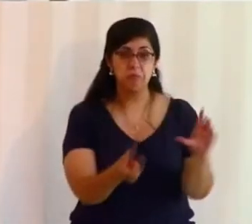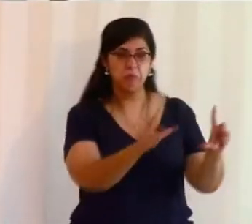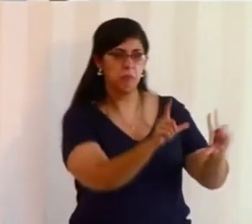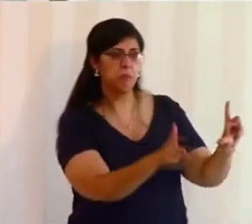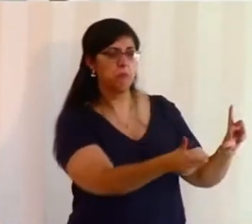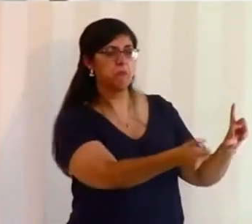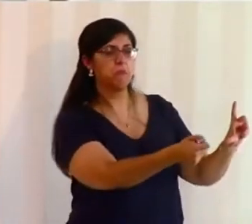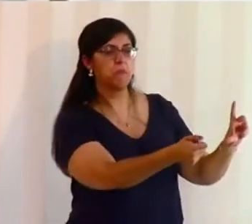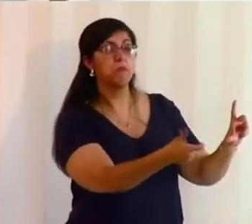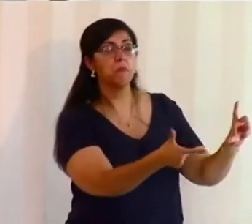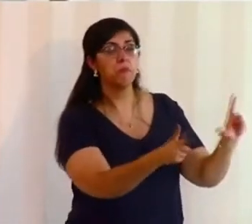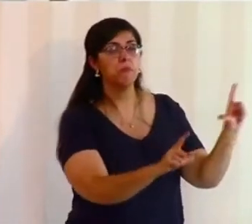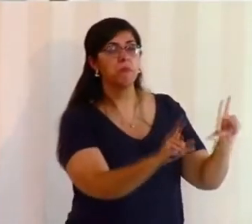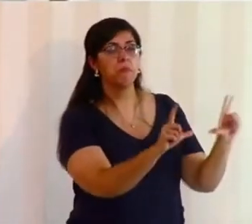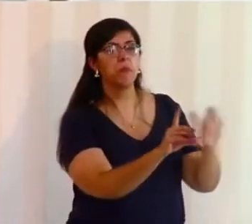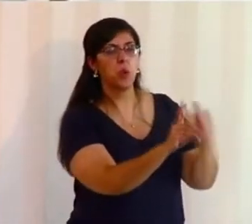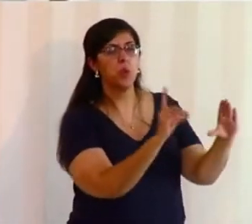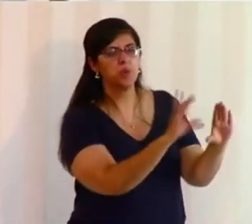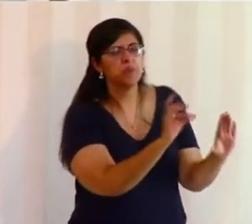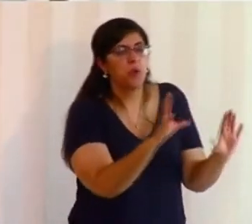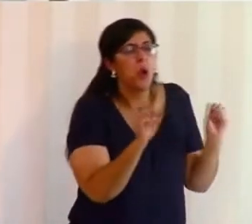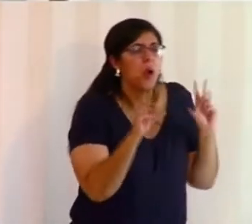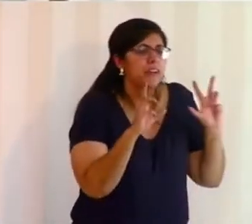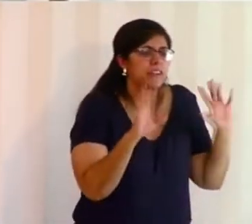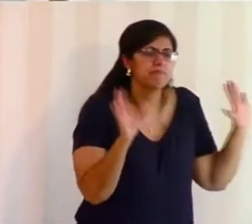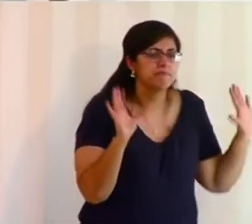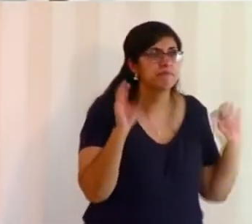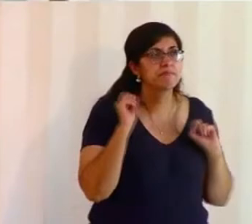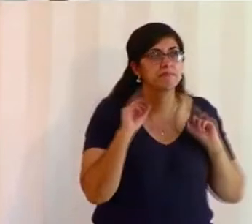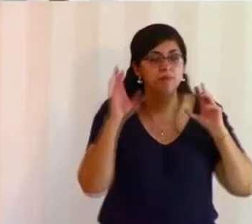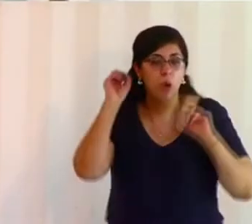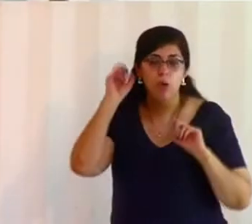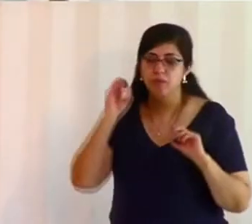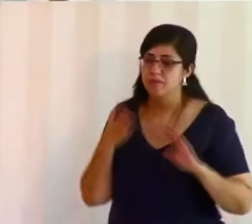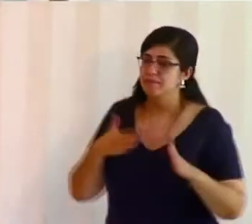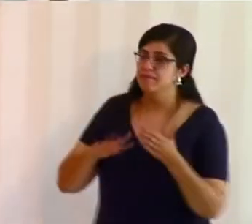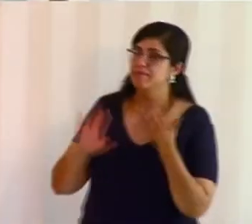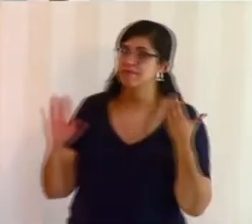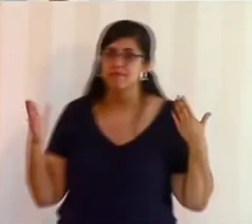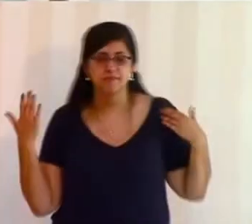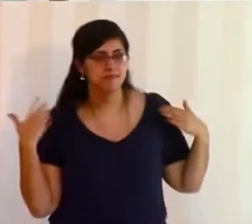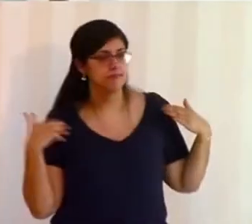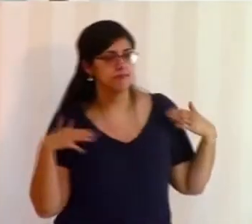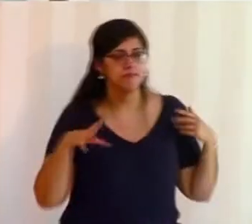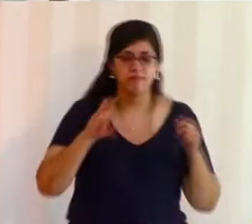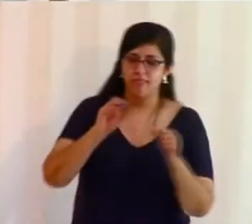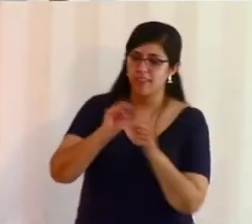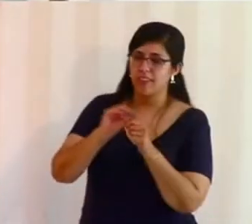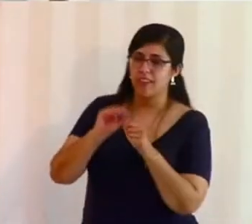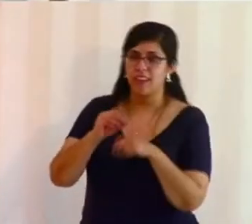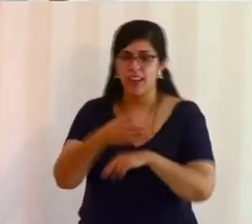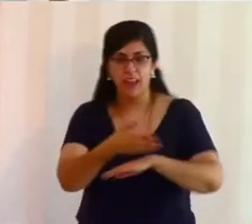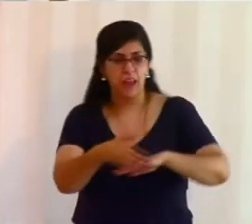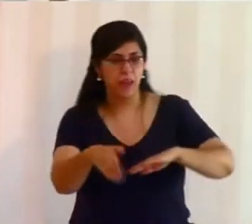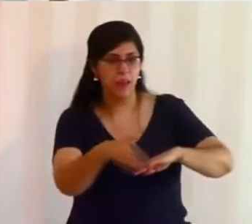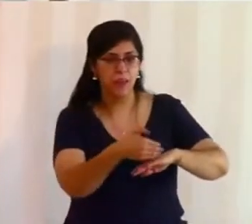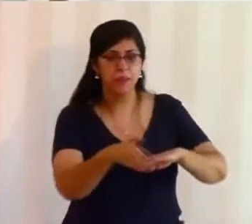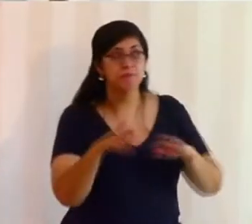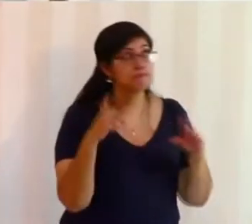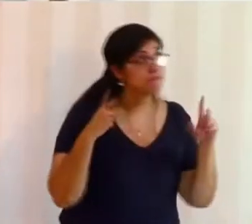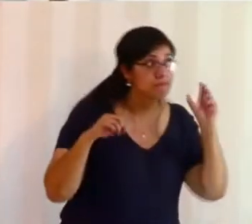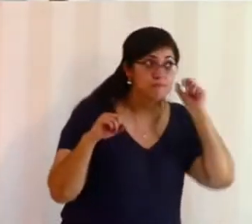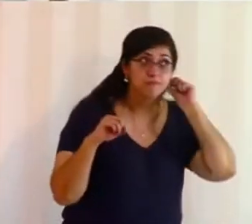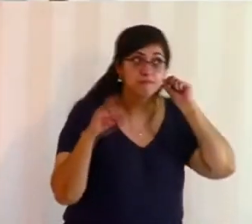em casa. Não basta ligar o computador e a televisão, tem que cultuar. Eles estão orando meia-noite, eles